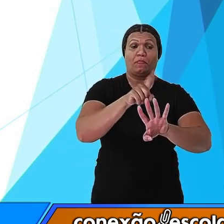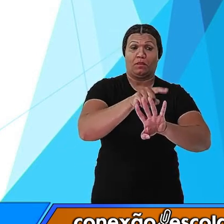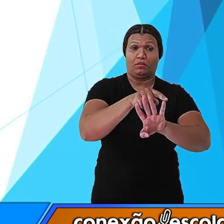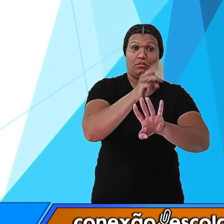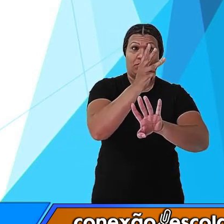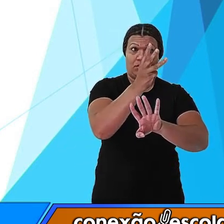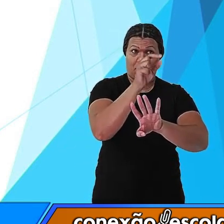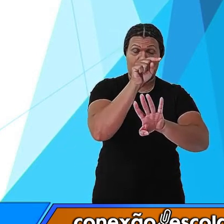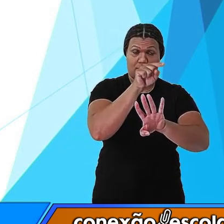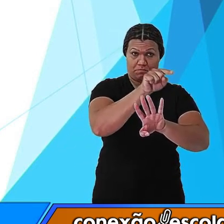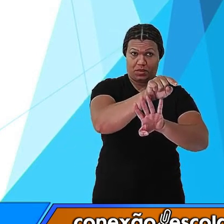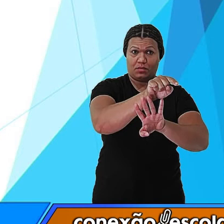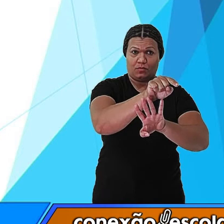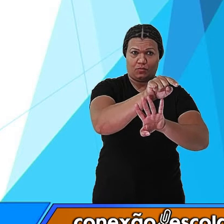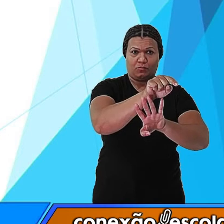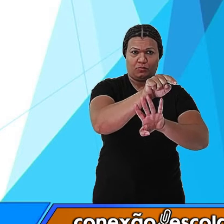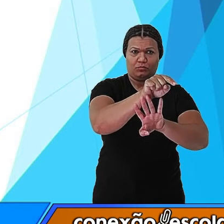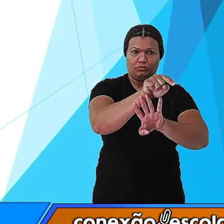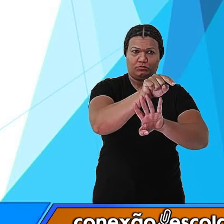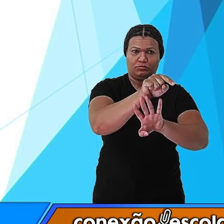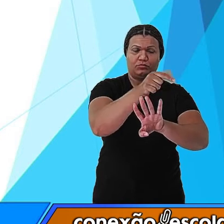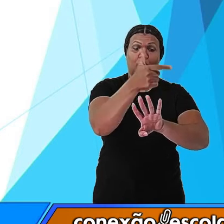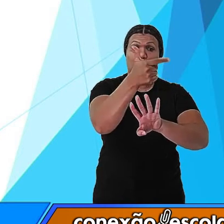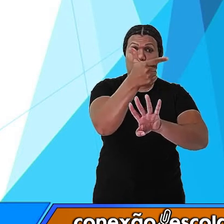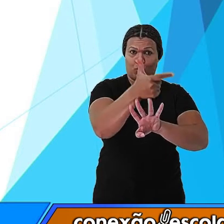3.000, ó,